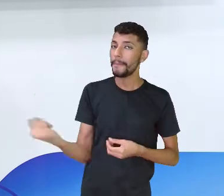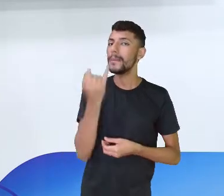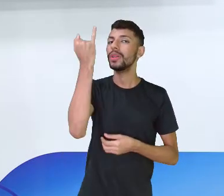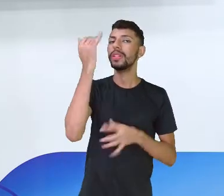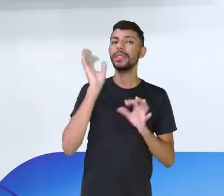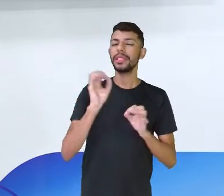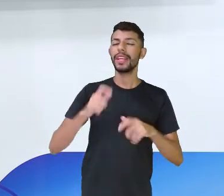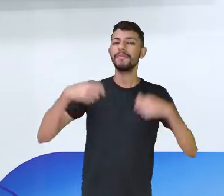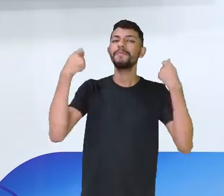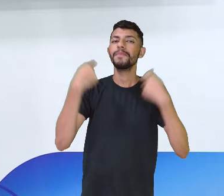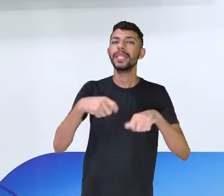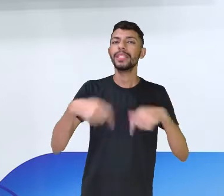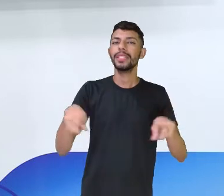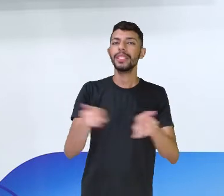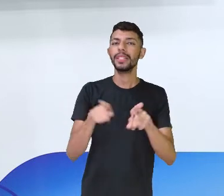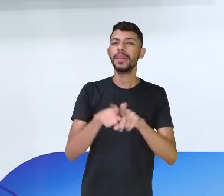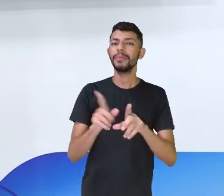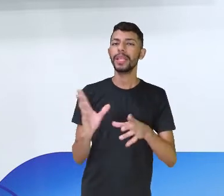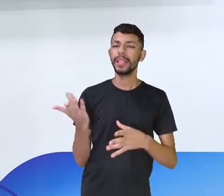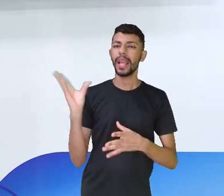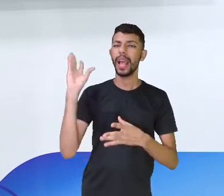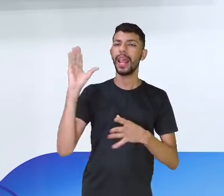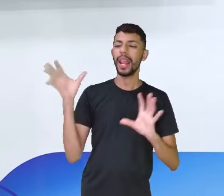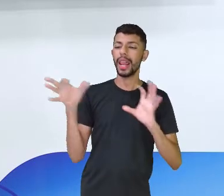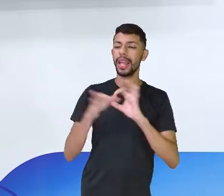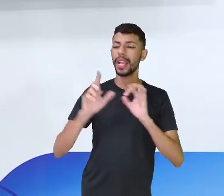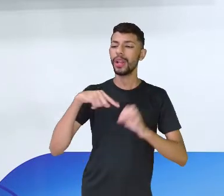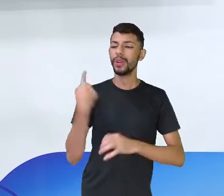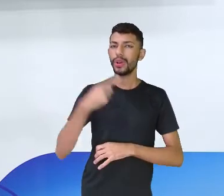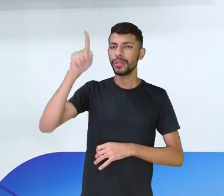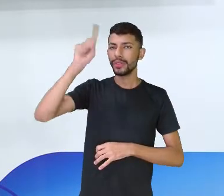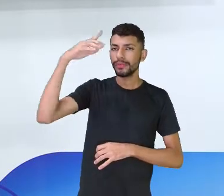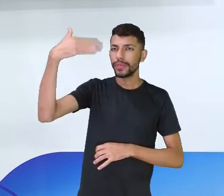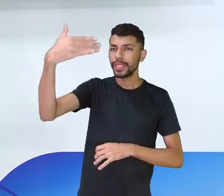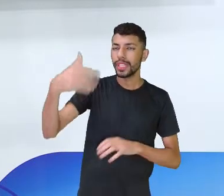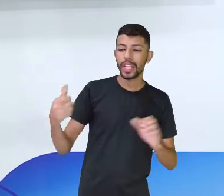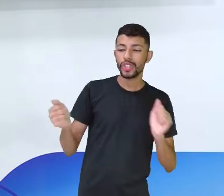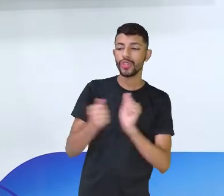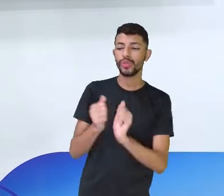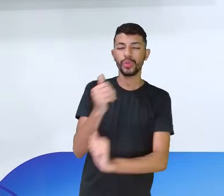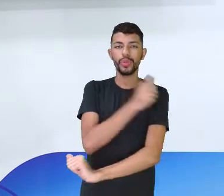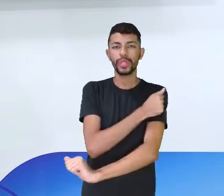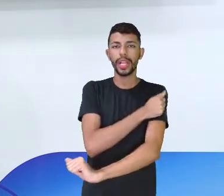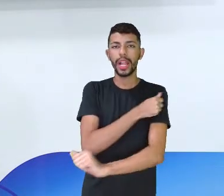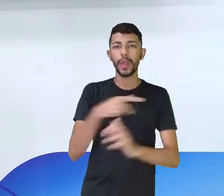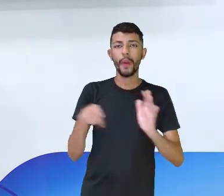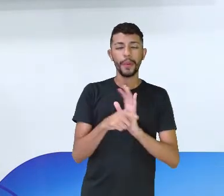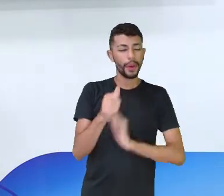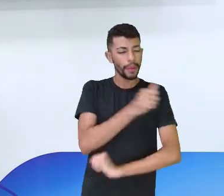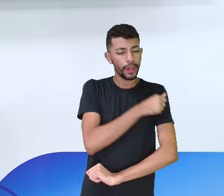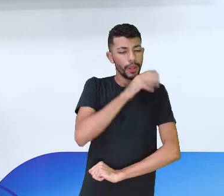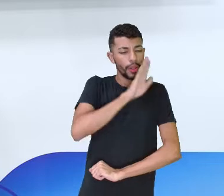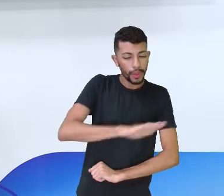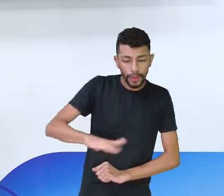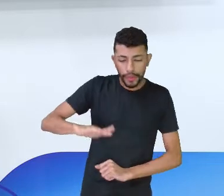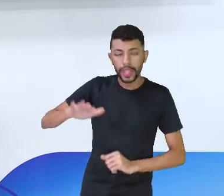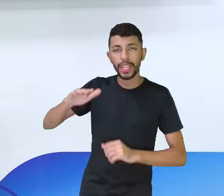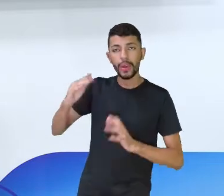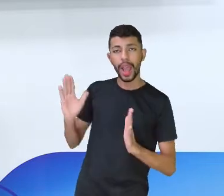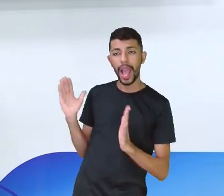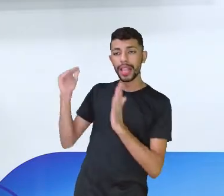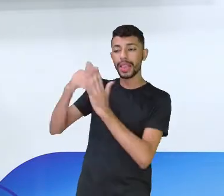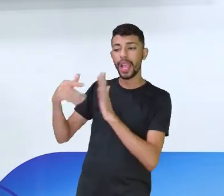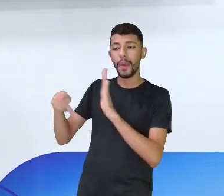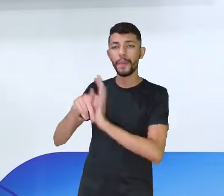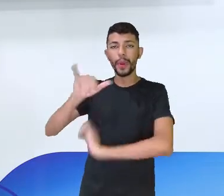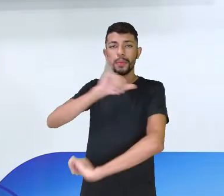que precisa fazer parte da nossa rotina com os estudantes, desde os estudantes da educação infantil até os estudantes que estão no EJA.